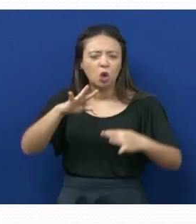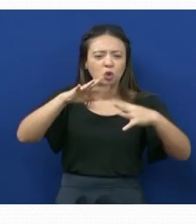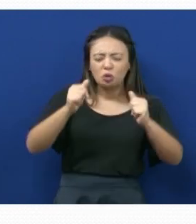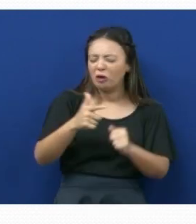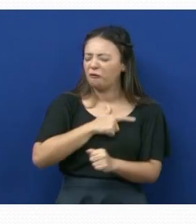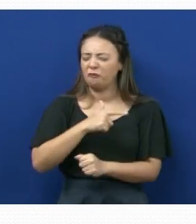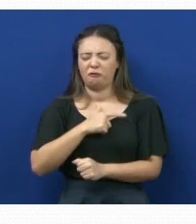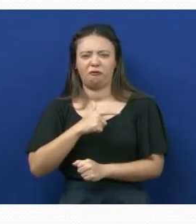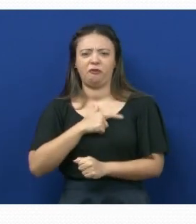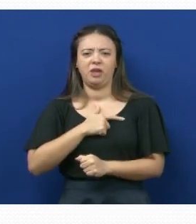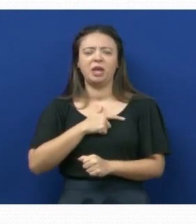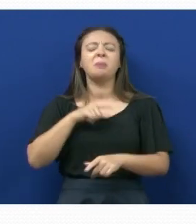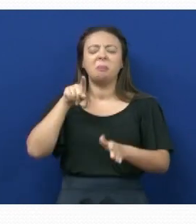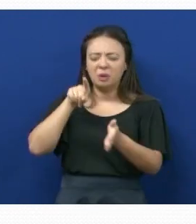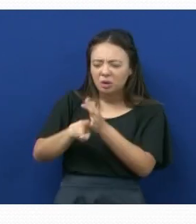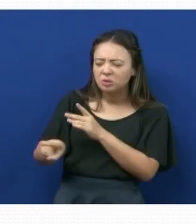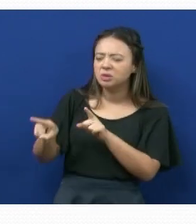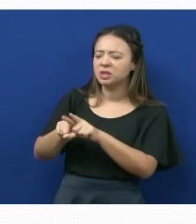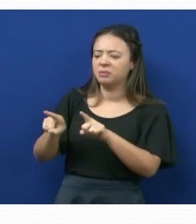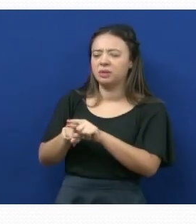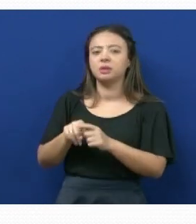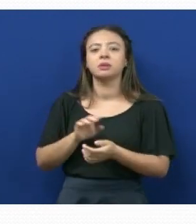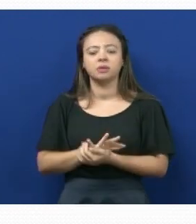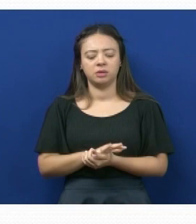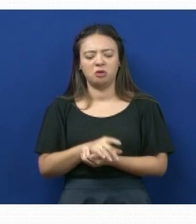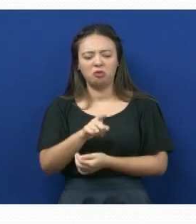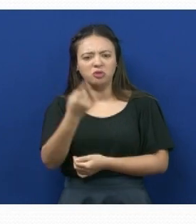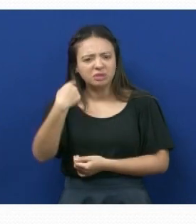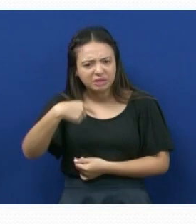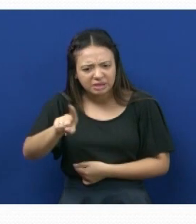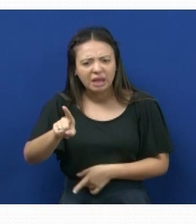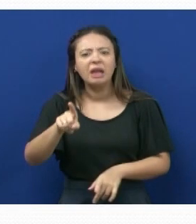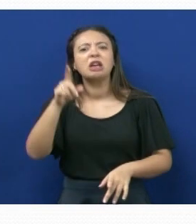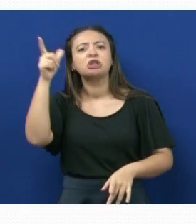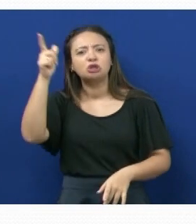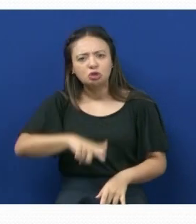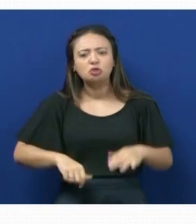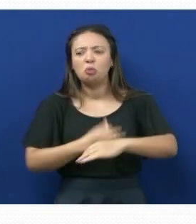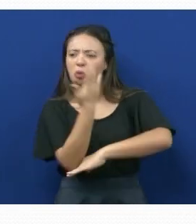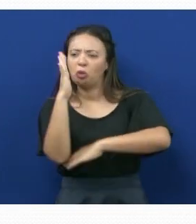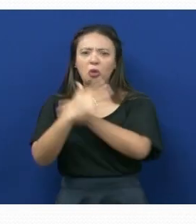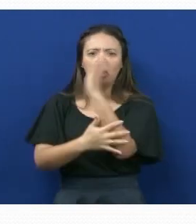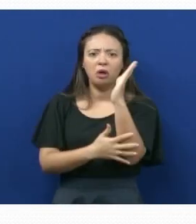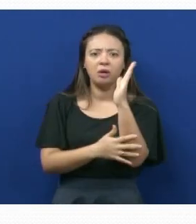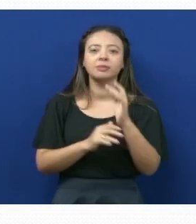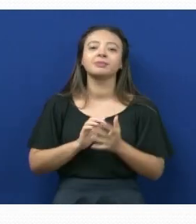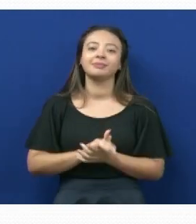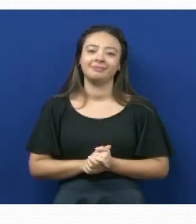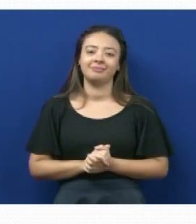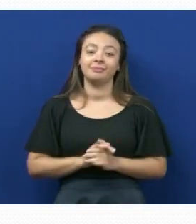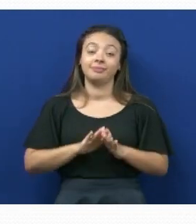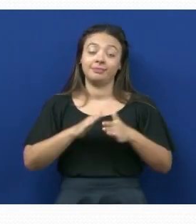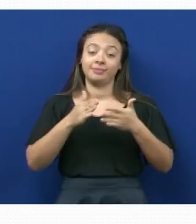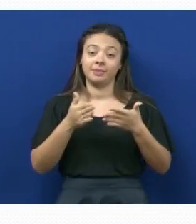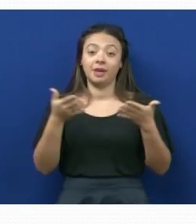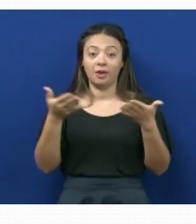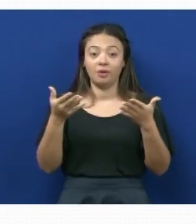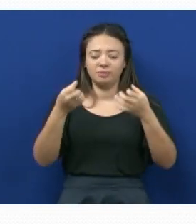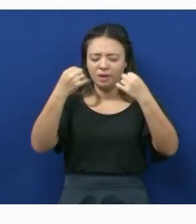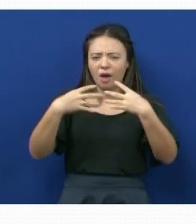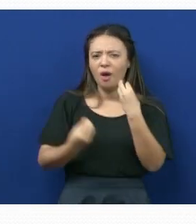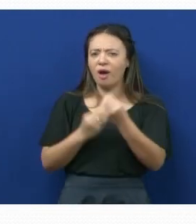feio, e ele ainda pergunta, e com tudo isso o senhor ainda se arrisca para ir para o meio do mato? E aí vamos ver o que